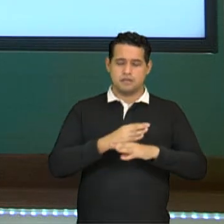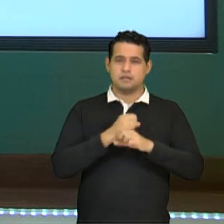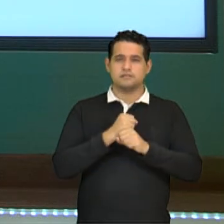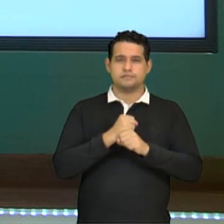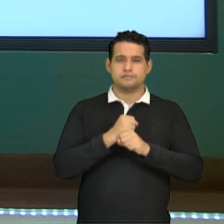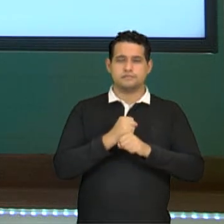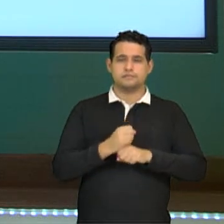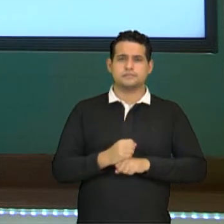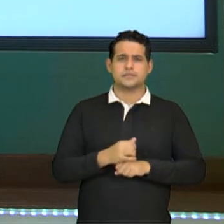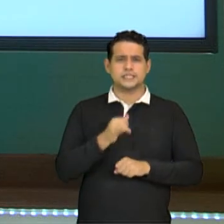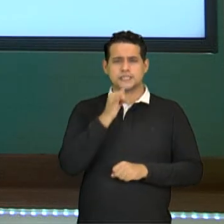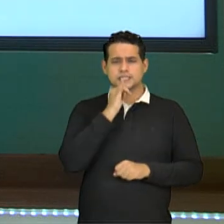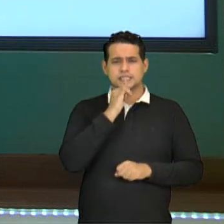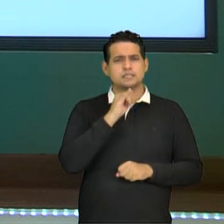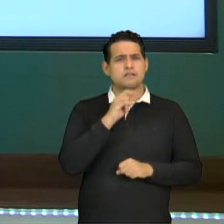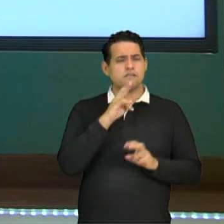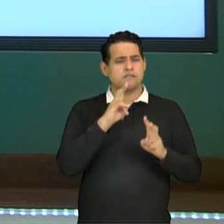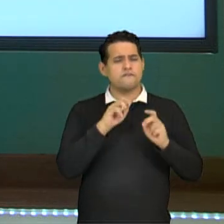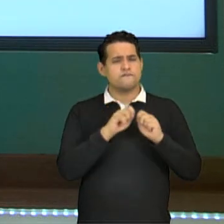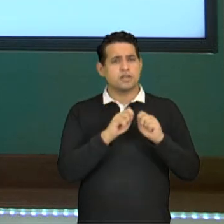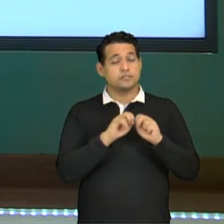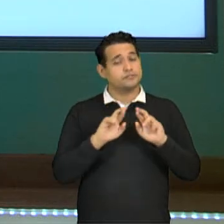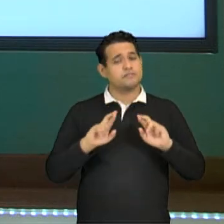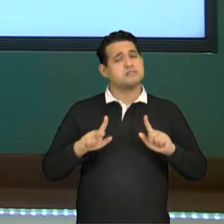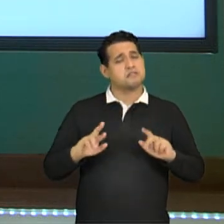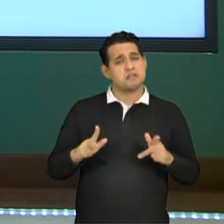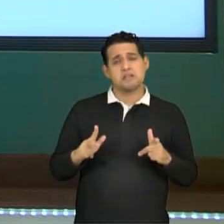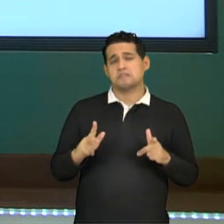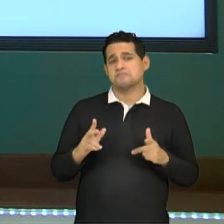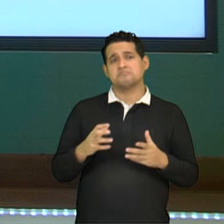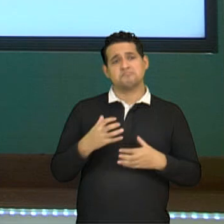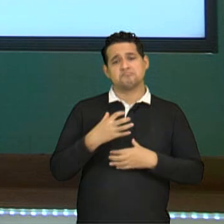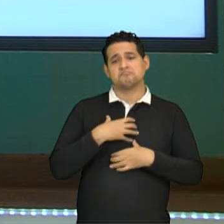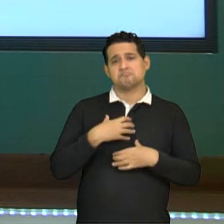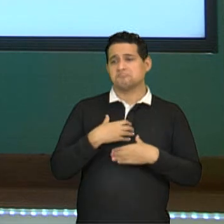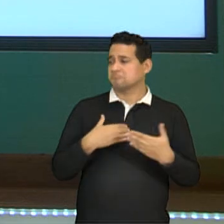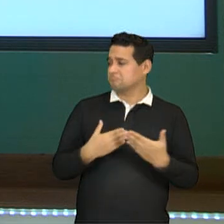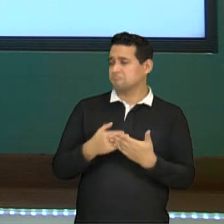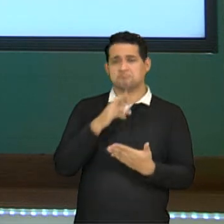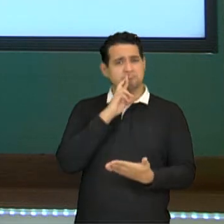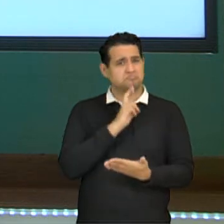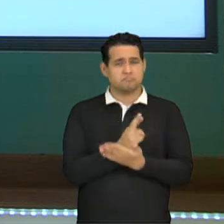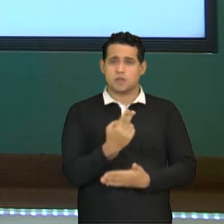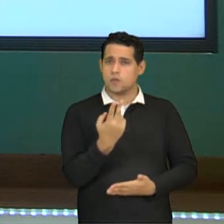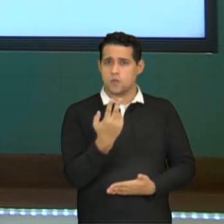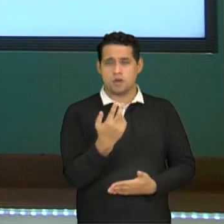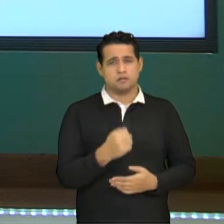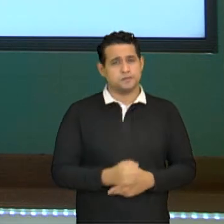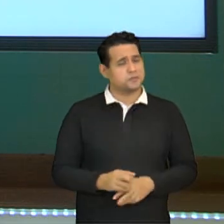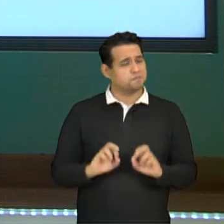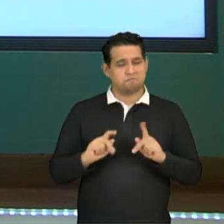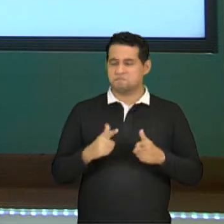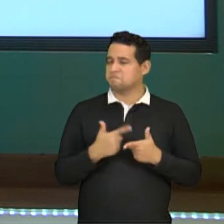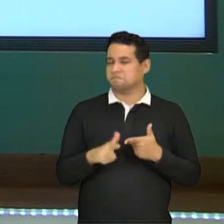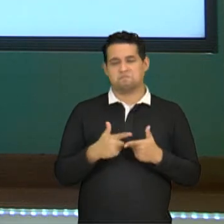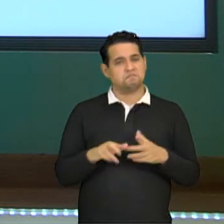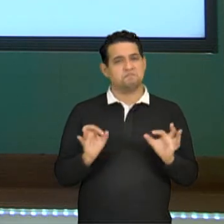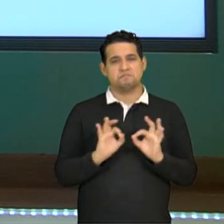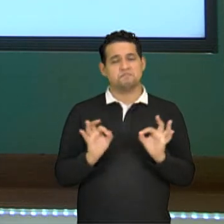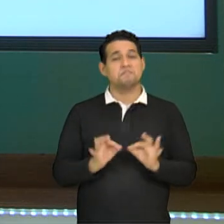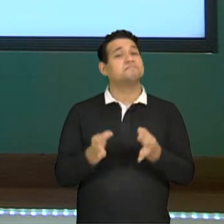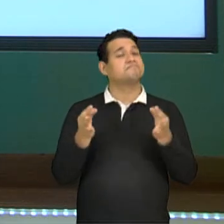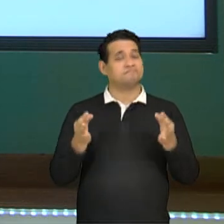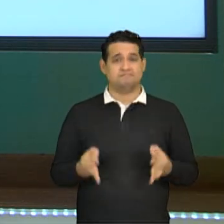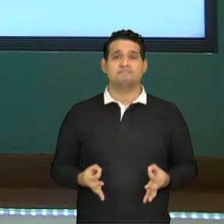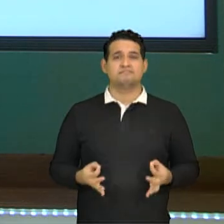multiplicação. Então, se de repente você fez diferente, fez dessa forma e deu o mesmo resultado, ok, tá